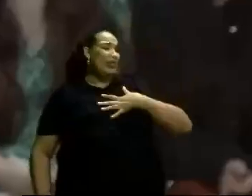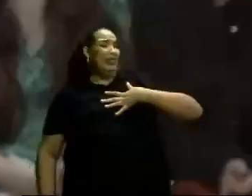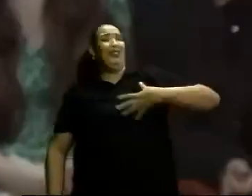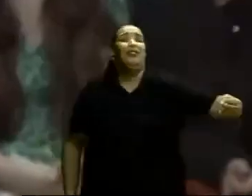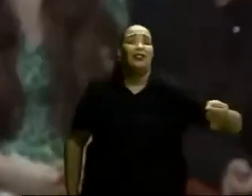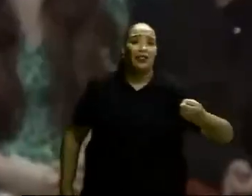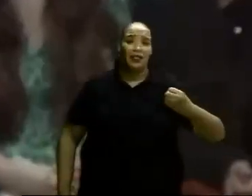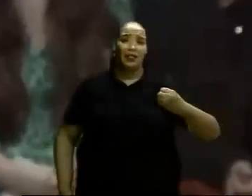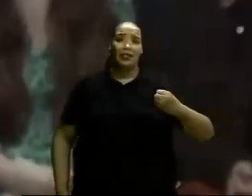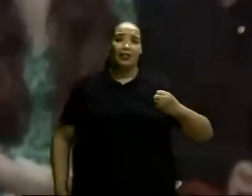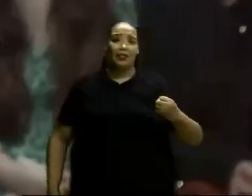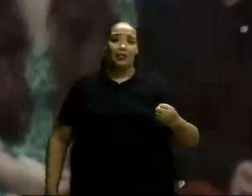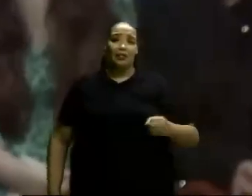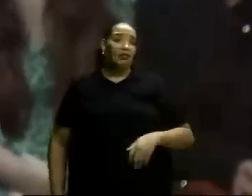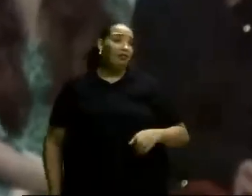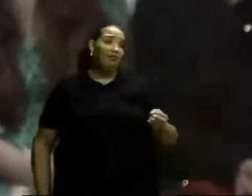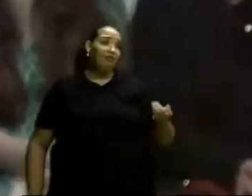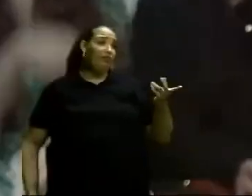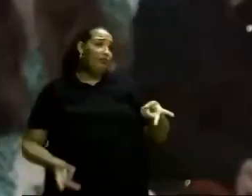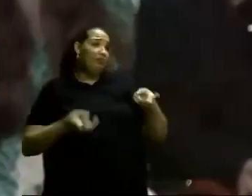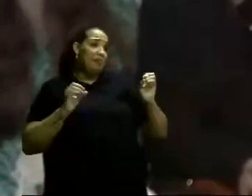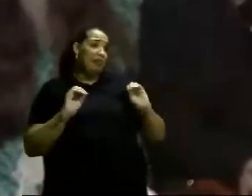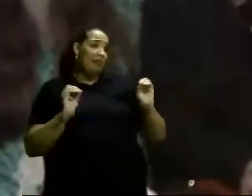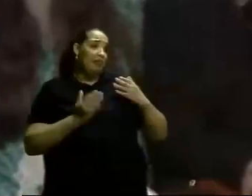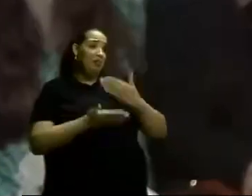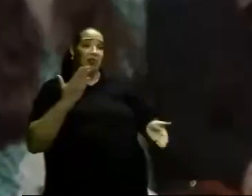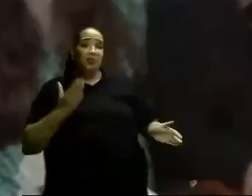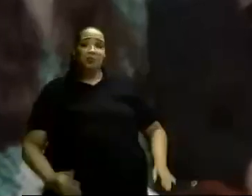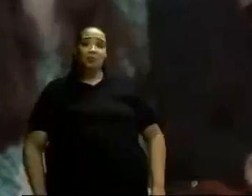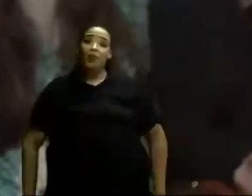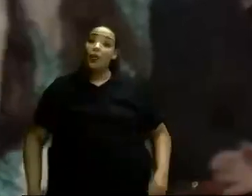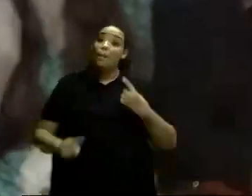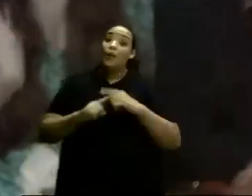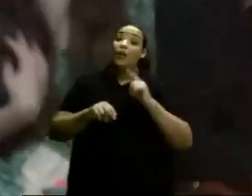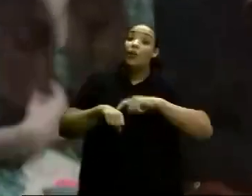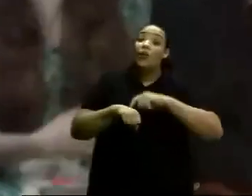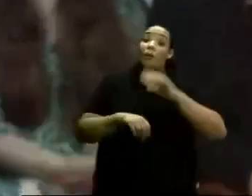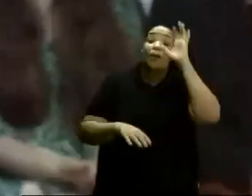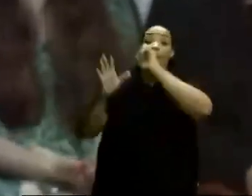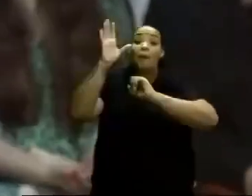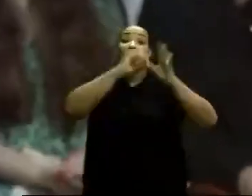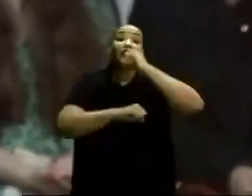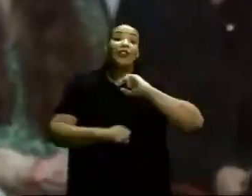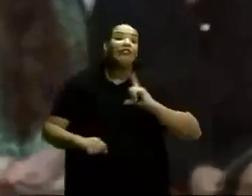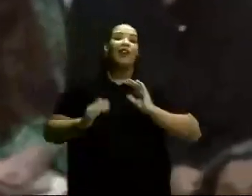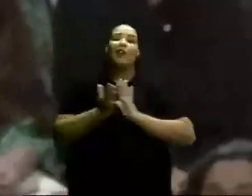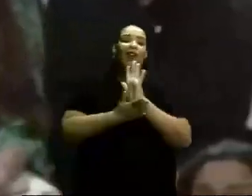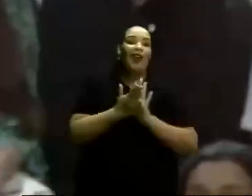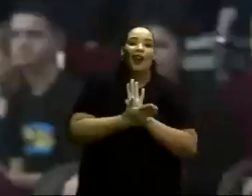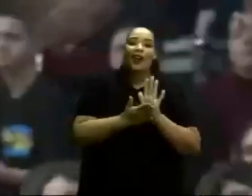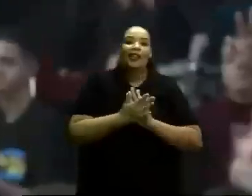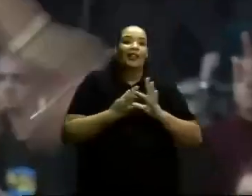pessoa pensa, tirei! E a gente diz, nem percebi que perdi. Porque de um tempo para cá eu aprendi que eu não tenho nada, que nada é meu, que nada